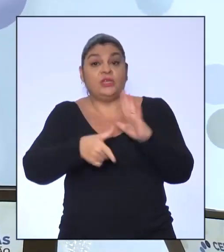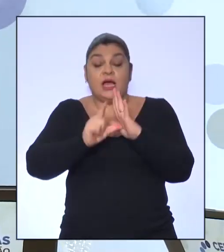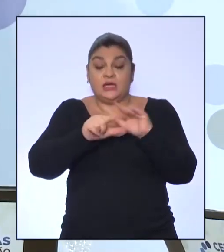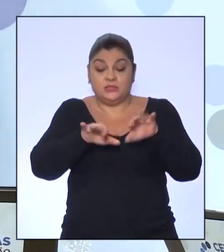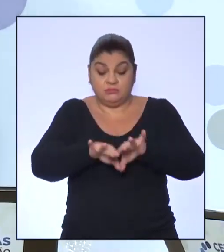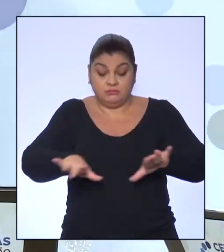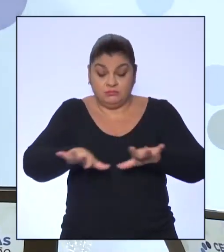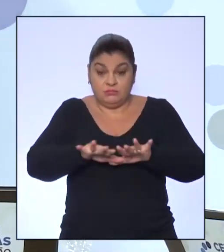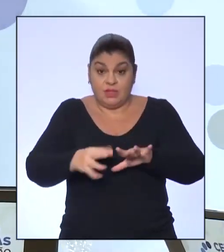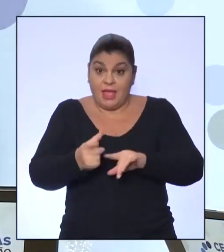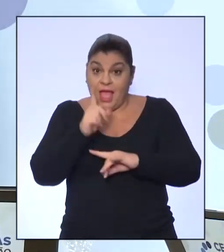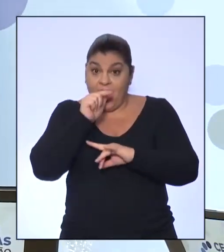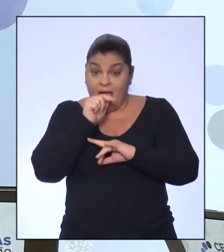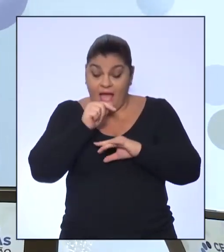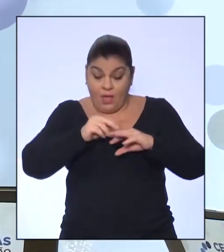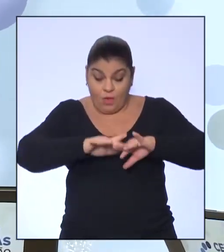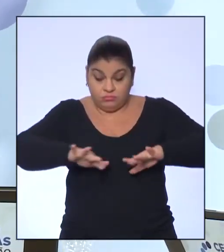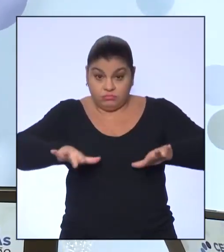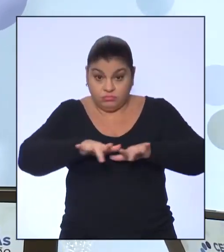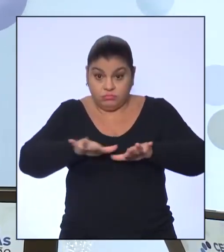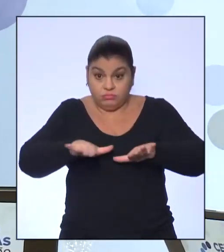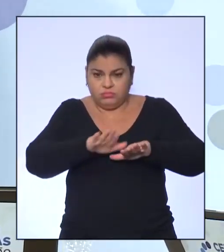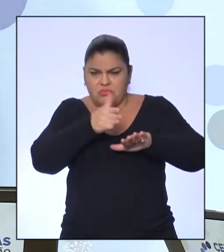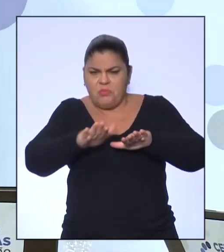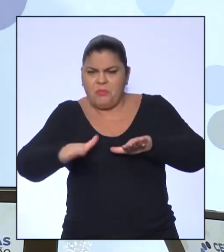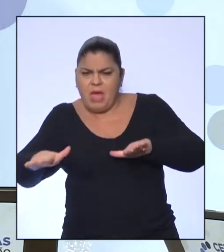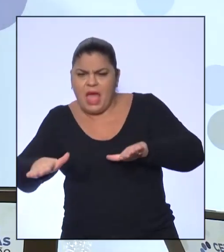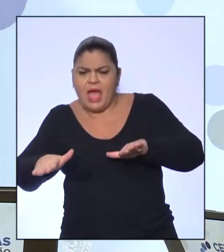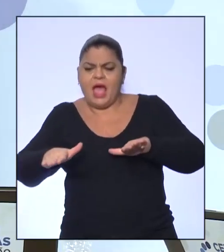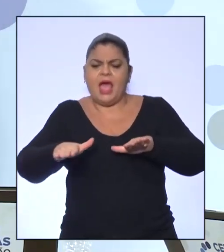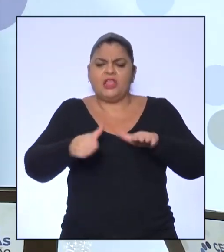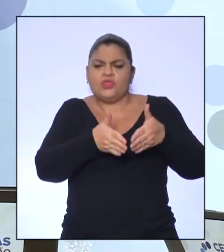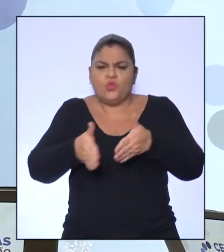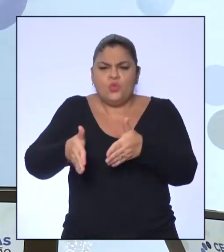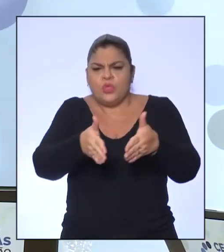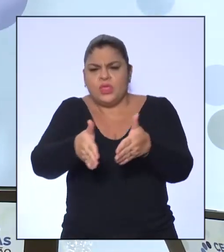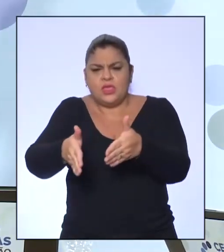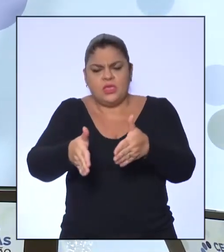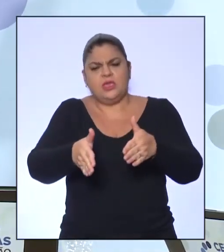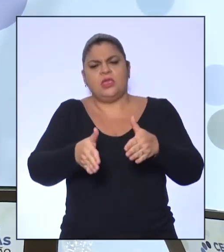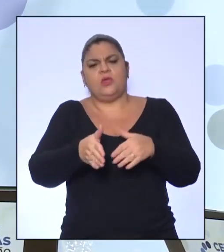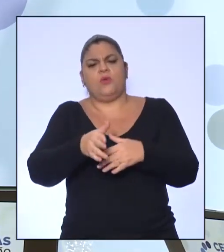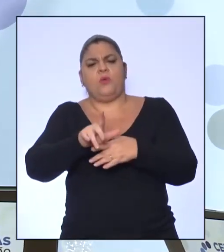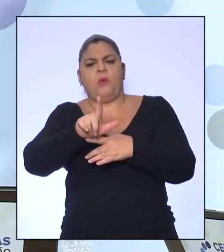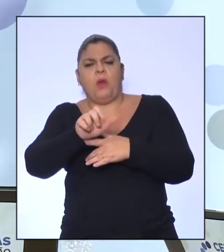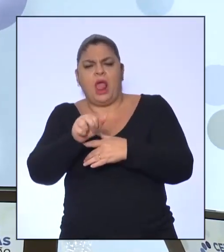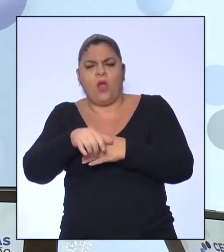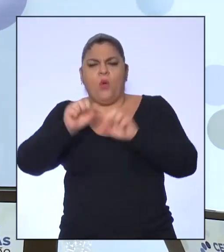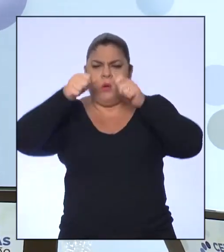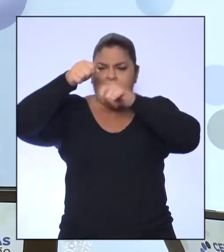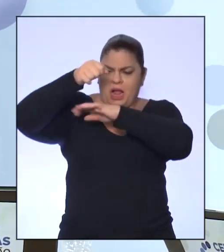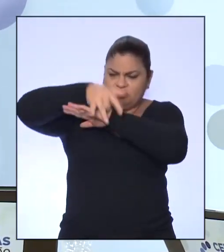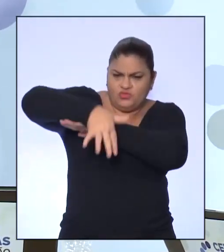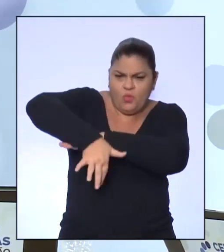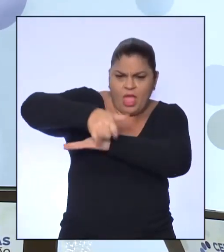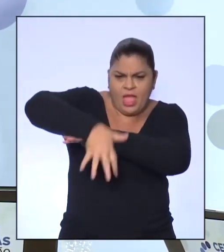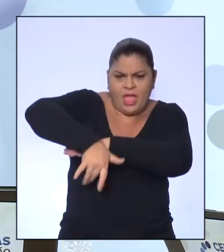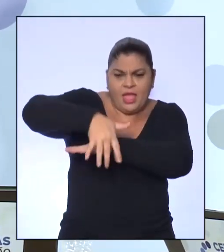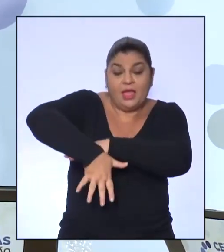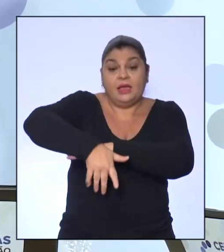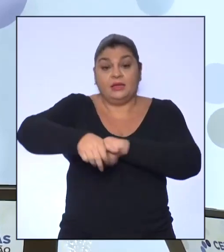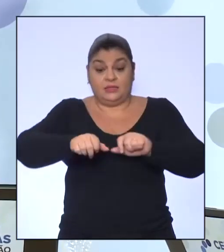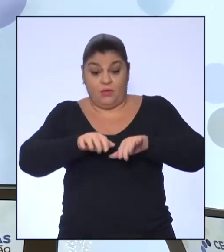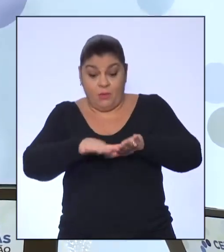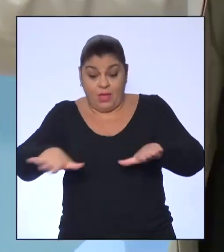forma líquida, seja no mar, no rio, né? Lagoas, cachoeiras. Essa água aqui estava